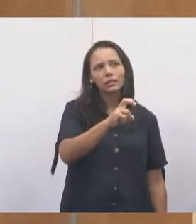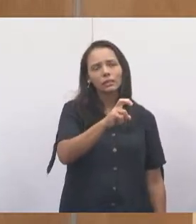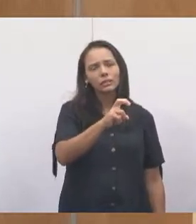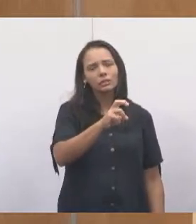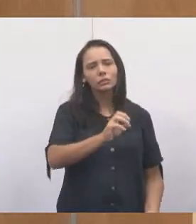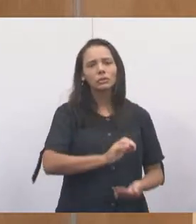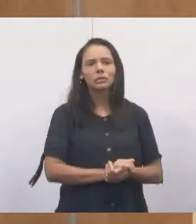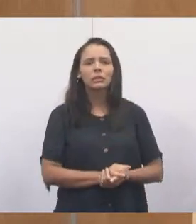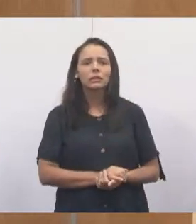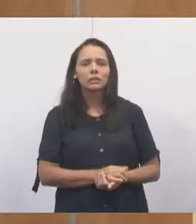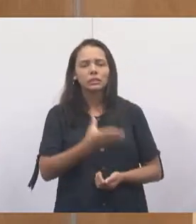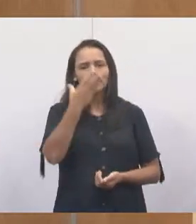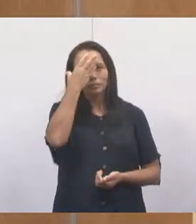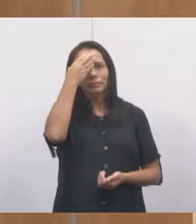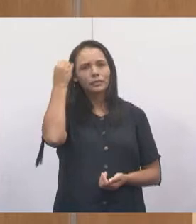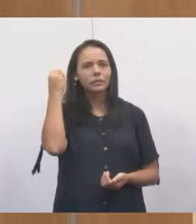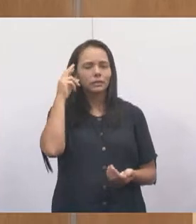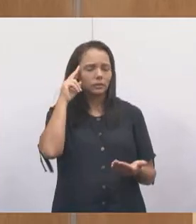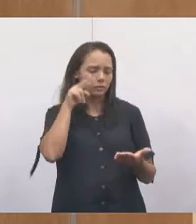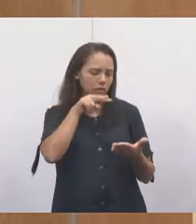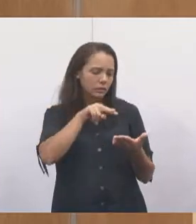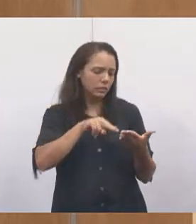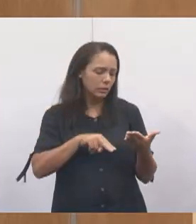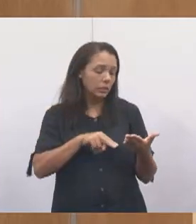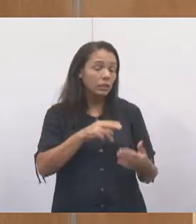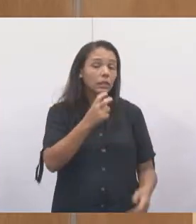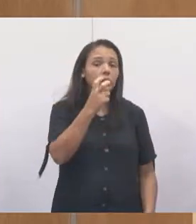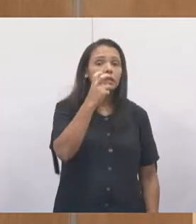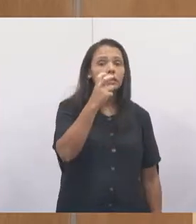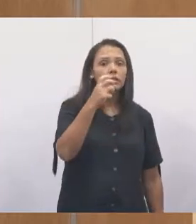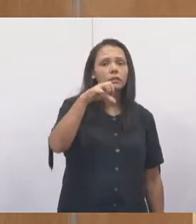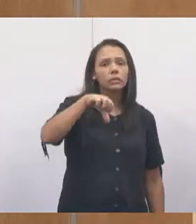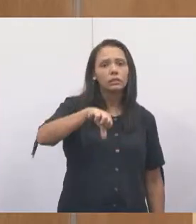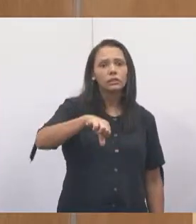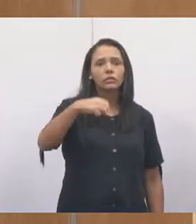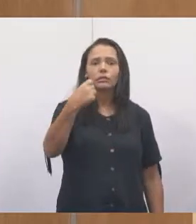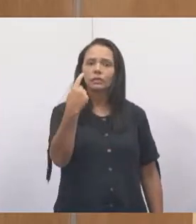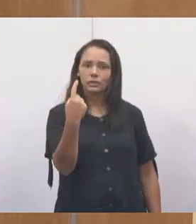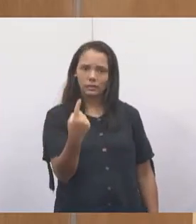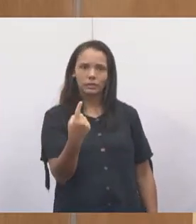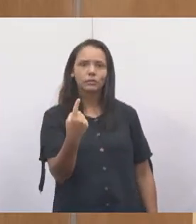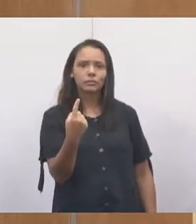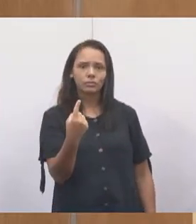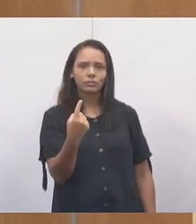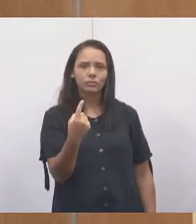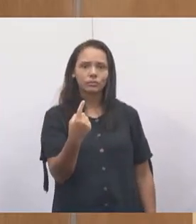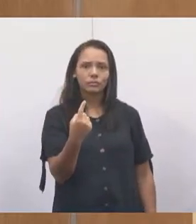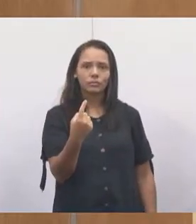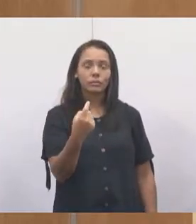sumiu aqui, para minha cabeça não decora muito, 591 habitantes,